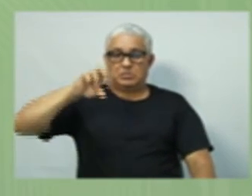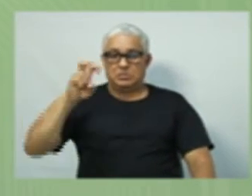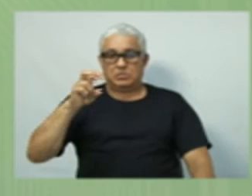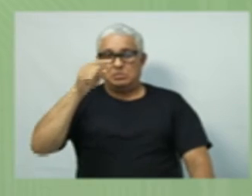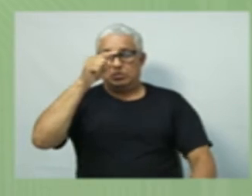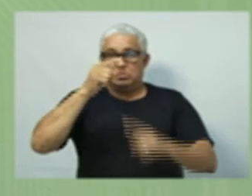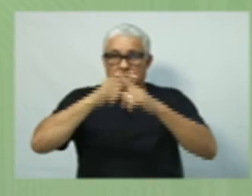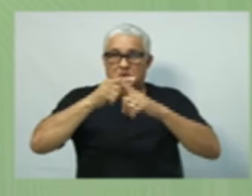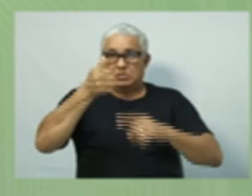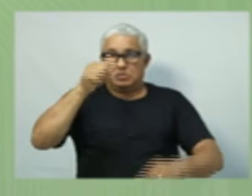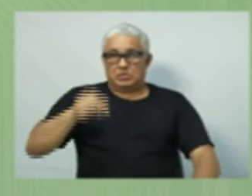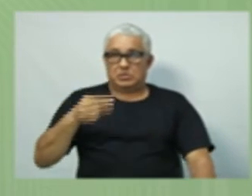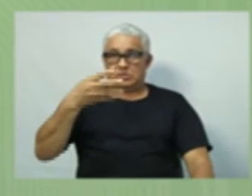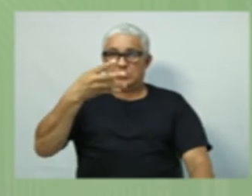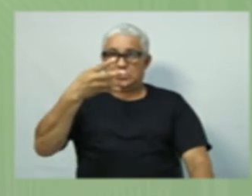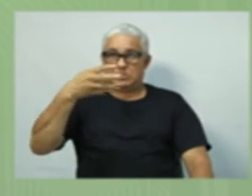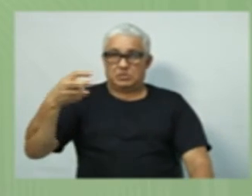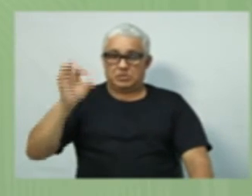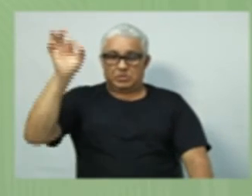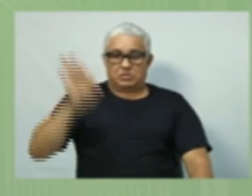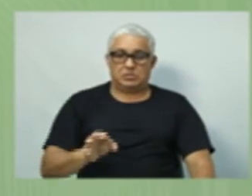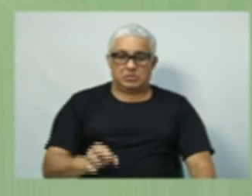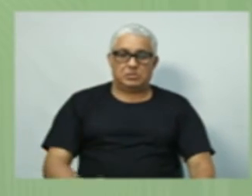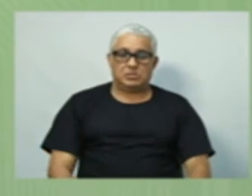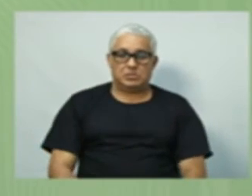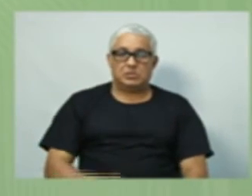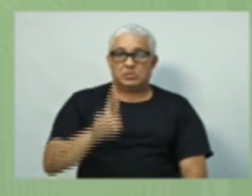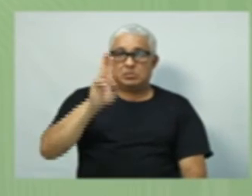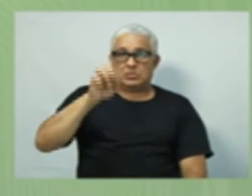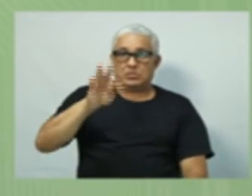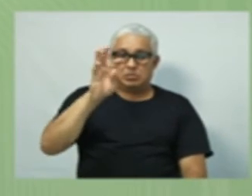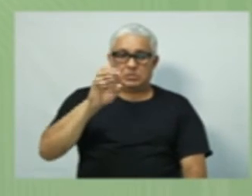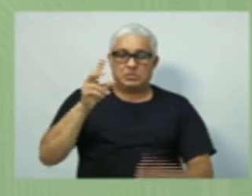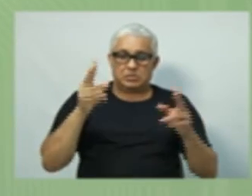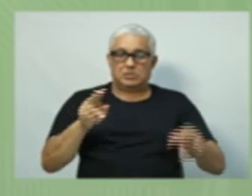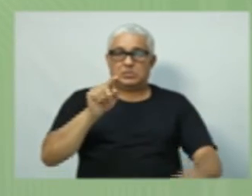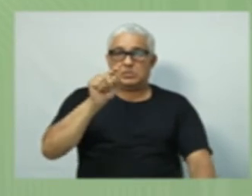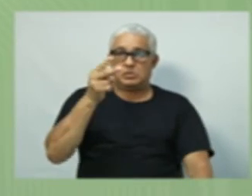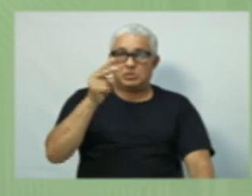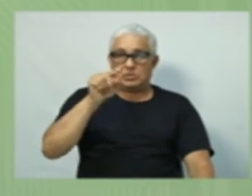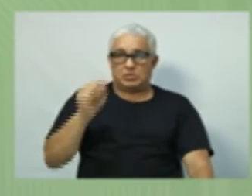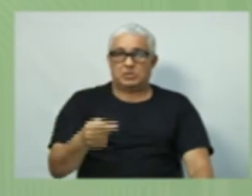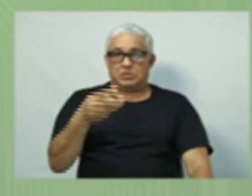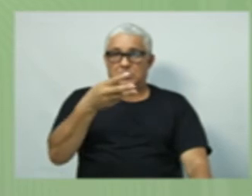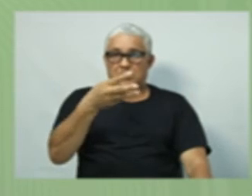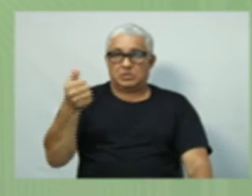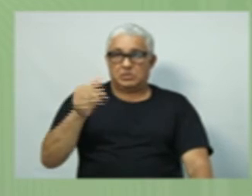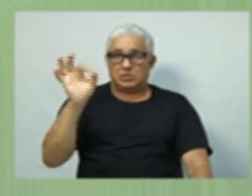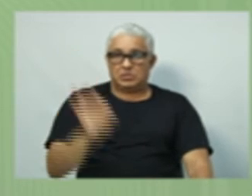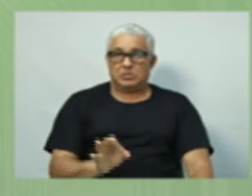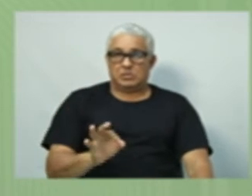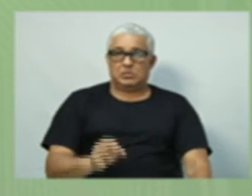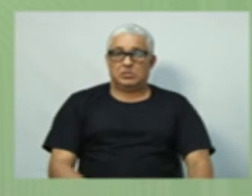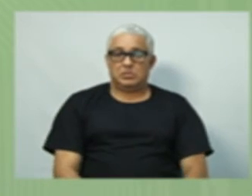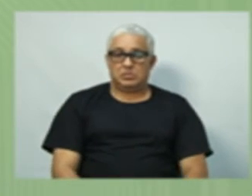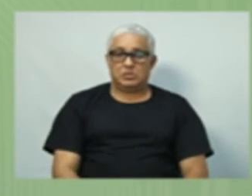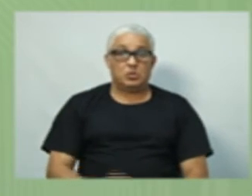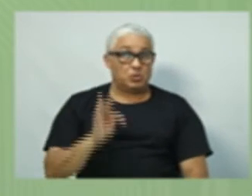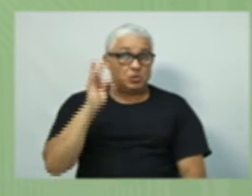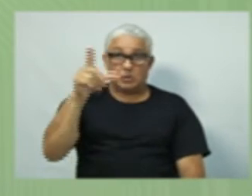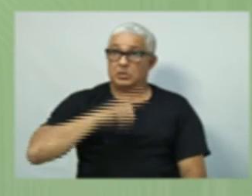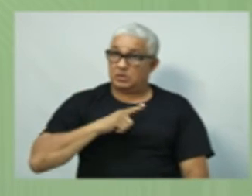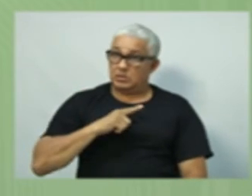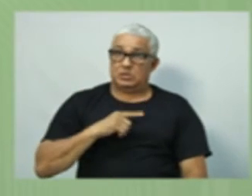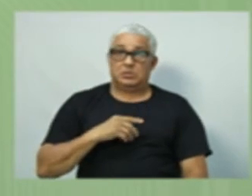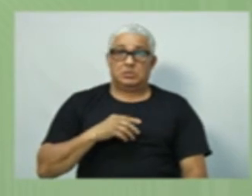que é a margem líquida a minha rentabilidade é igual a 2,31 considerando tudo o que eu tenho à minha disposição